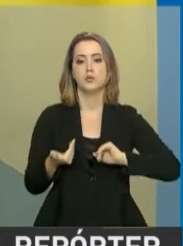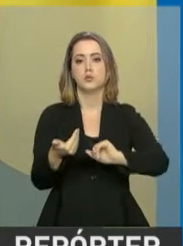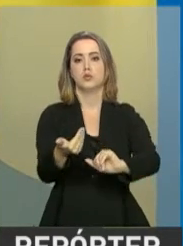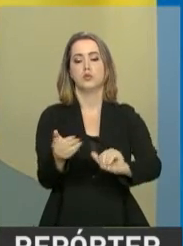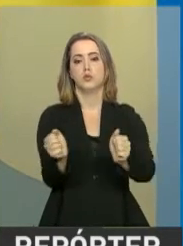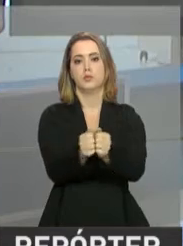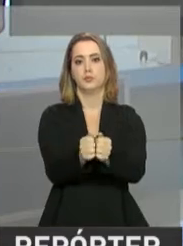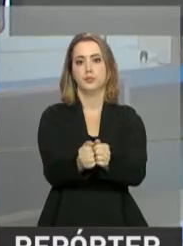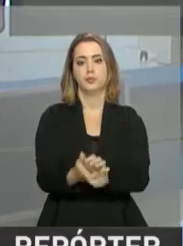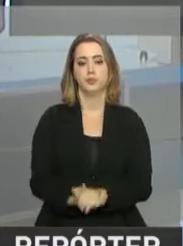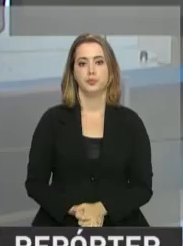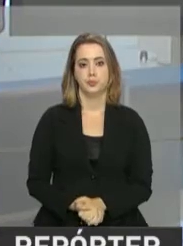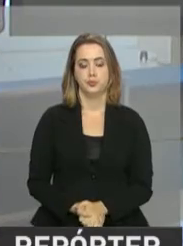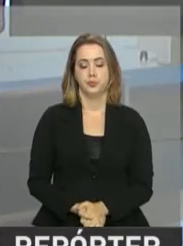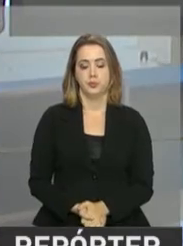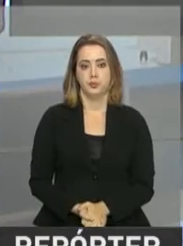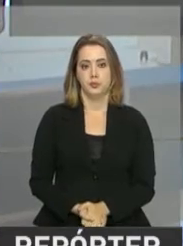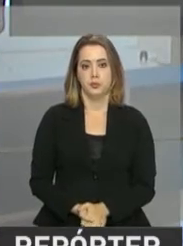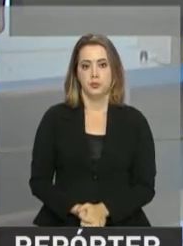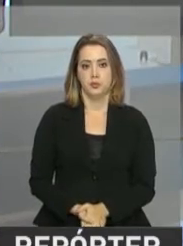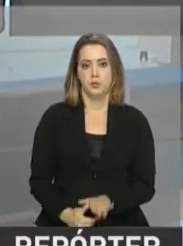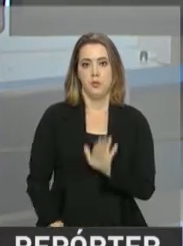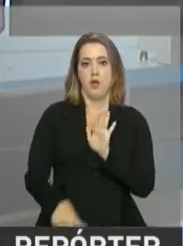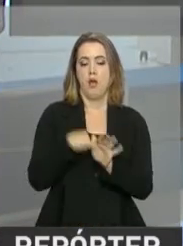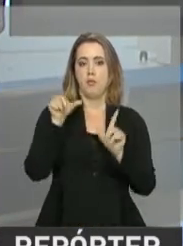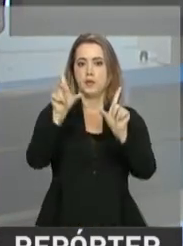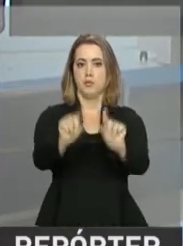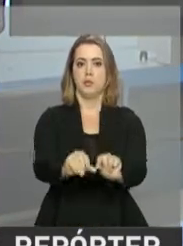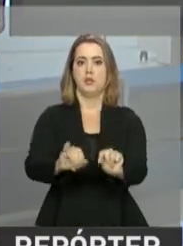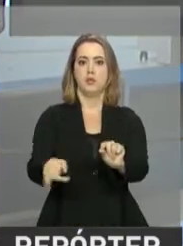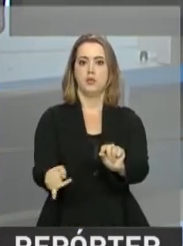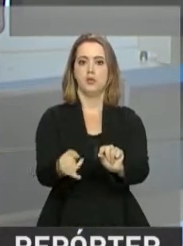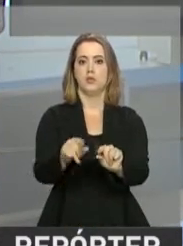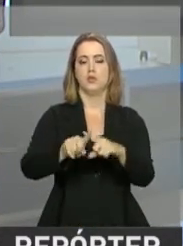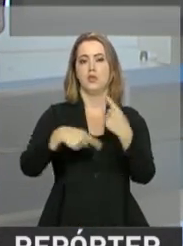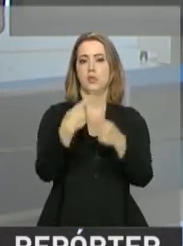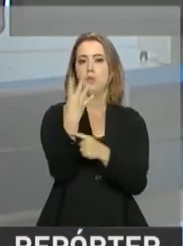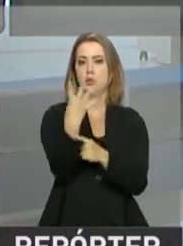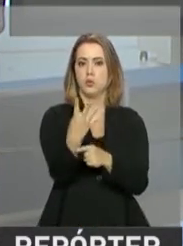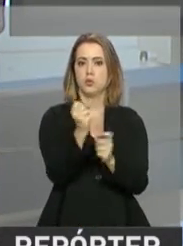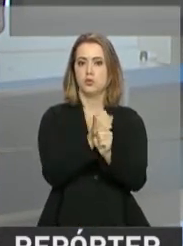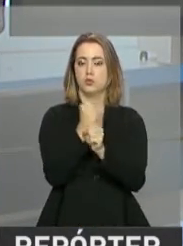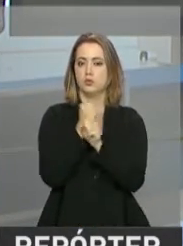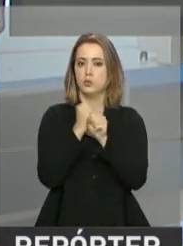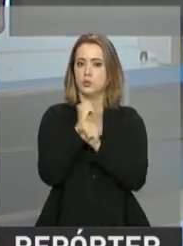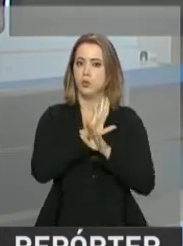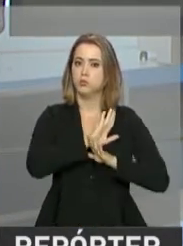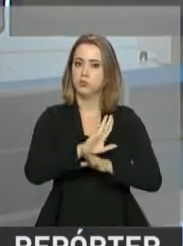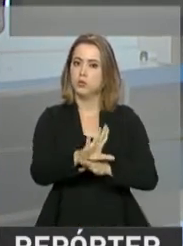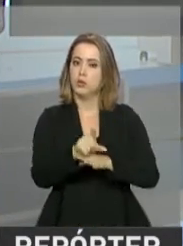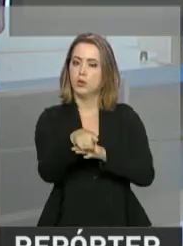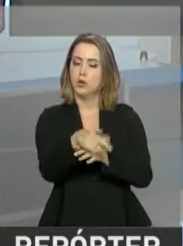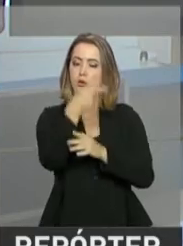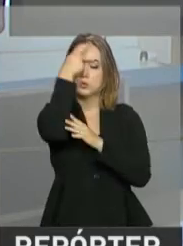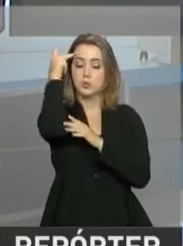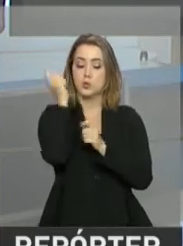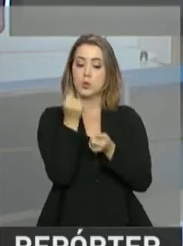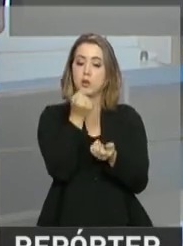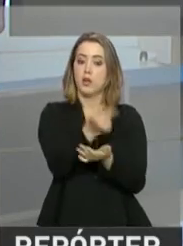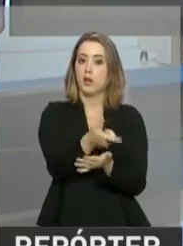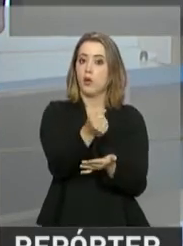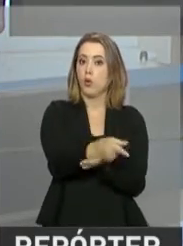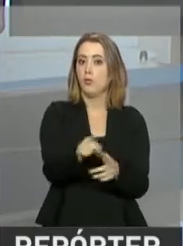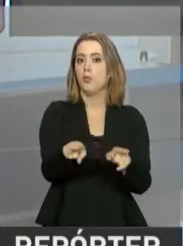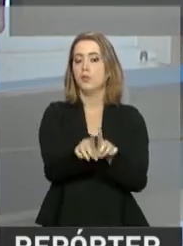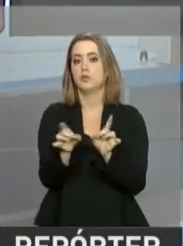nacional ea primeira redução dos juros após quatro anos influencia diretamente a vida do consumidor e